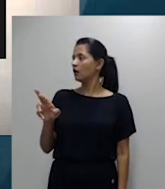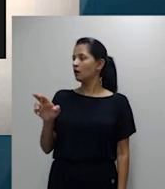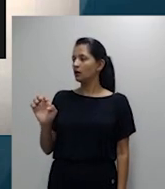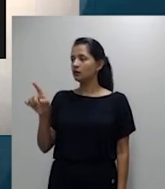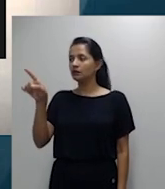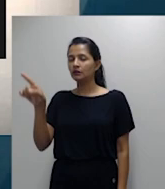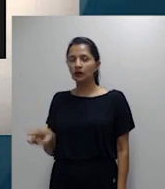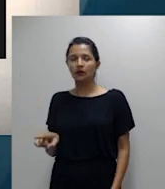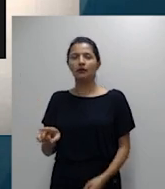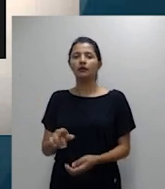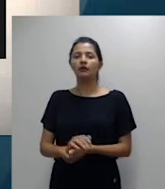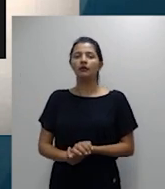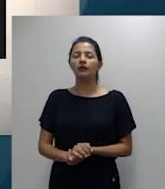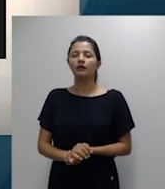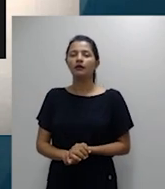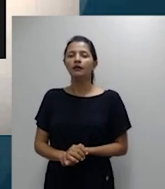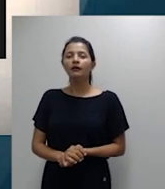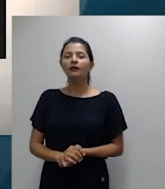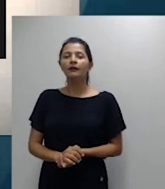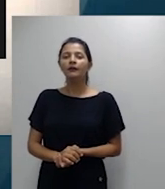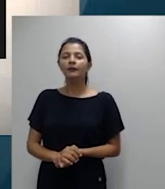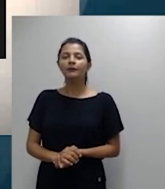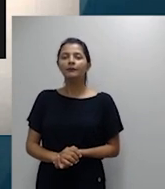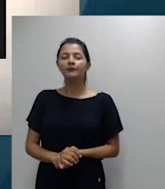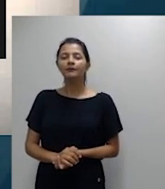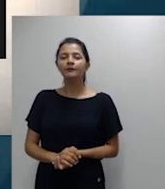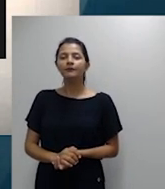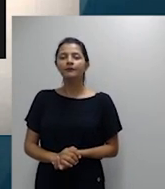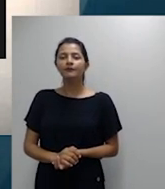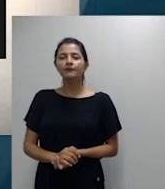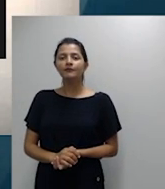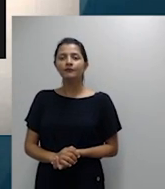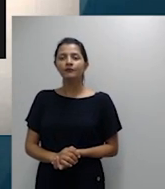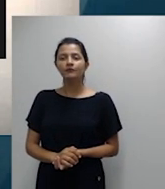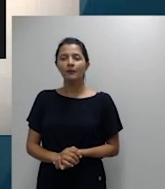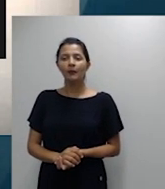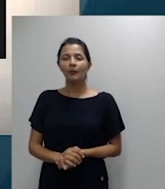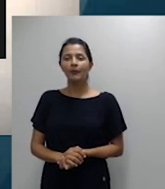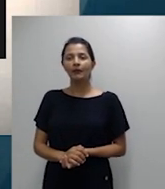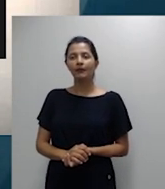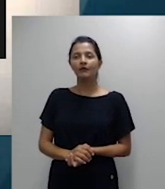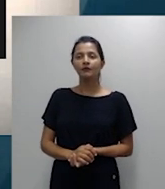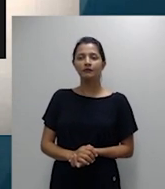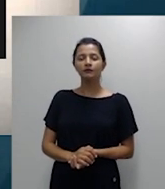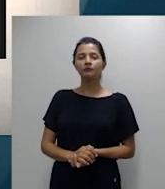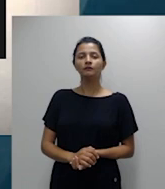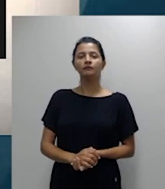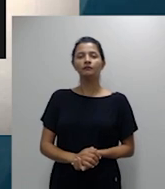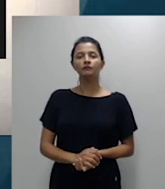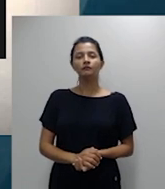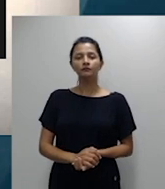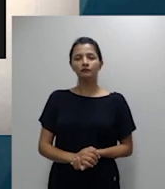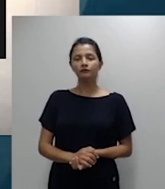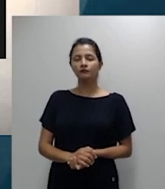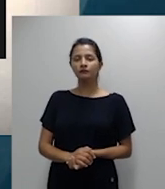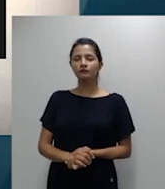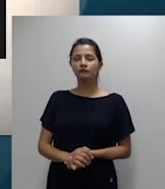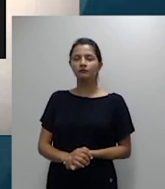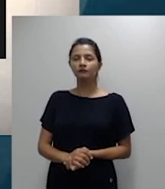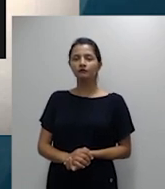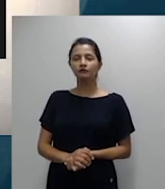E aí E aí E aí